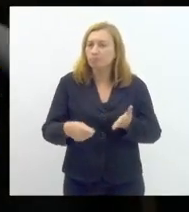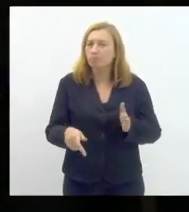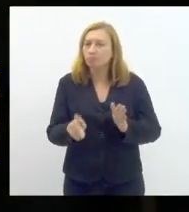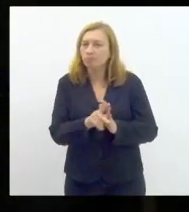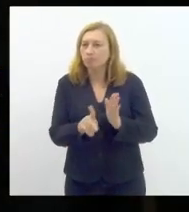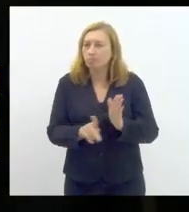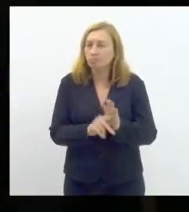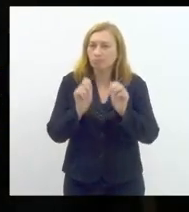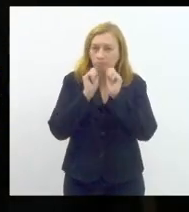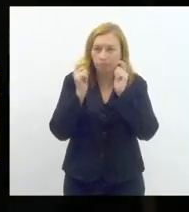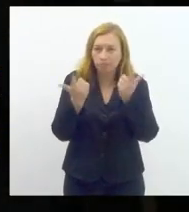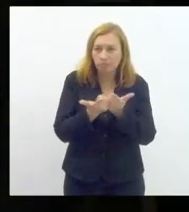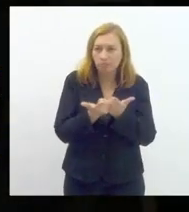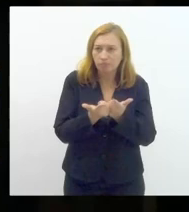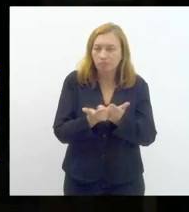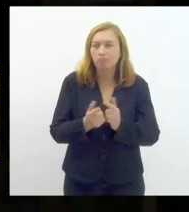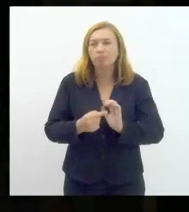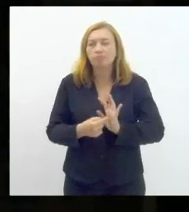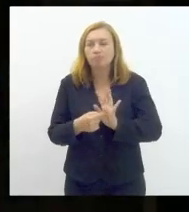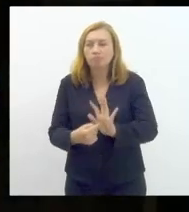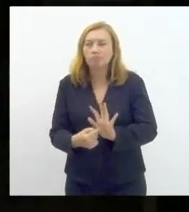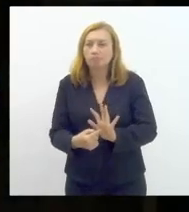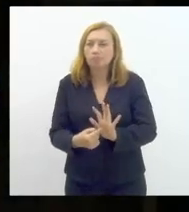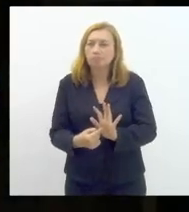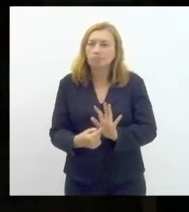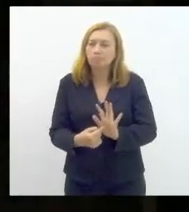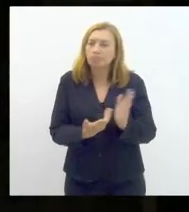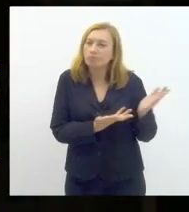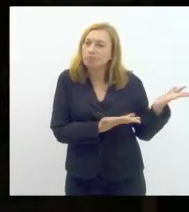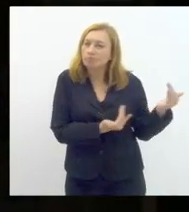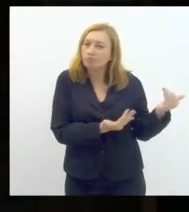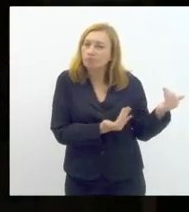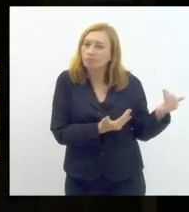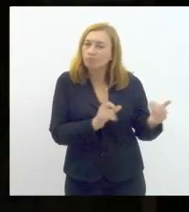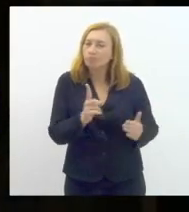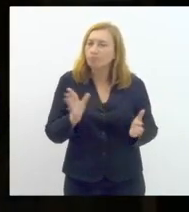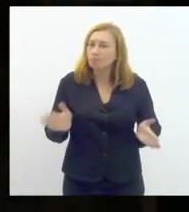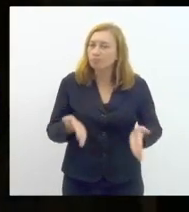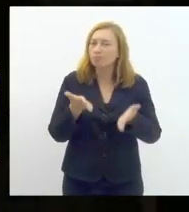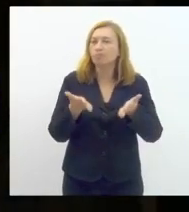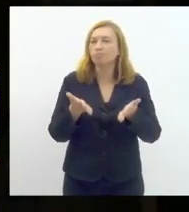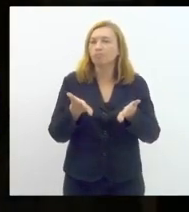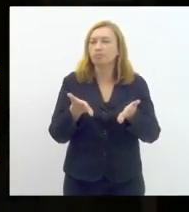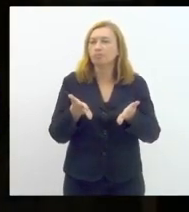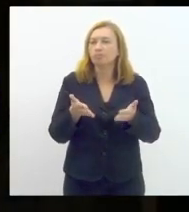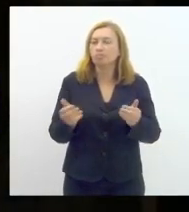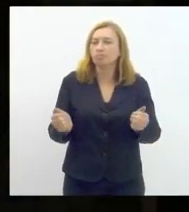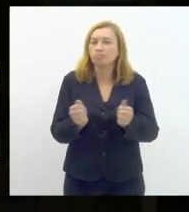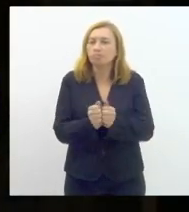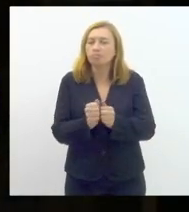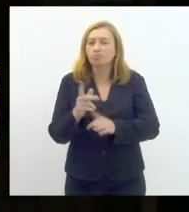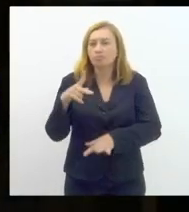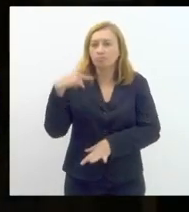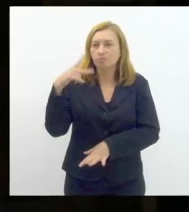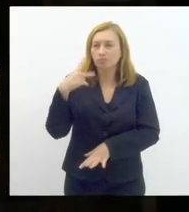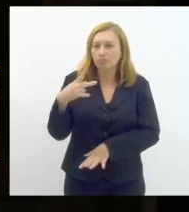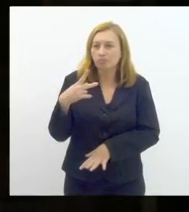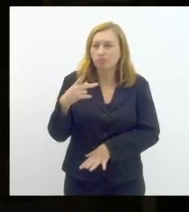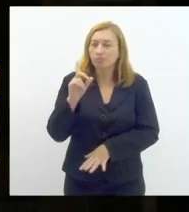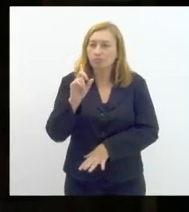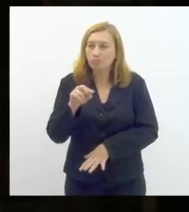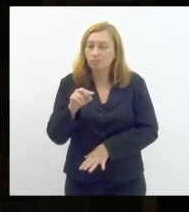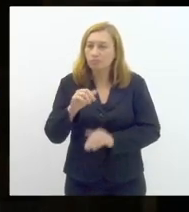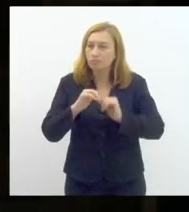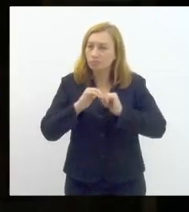LERJ. Isso mostra que os jovens não estão incentivados a participar da política, e que isso é uma coisa